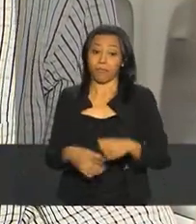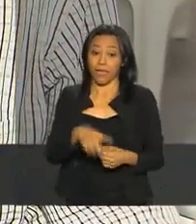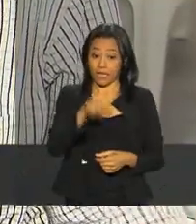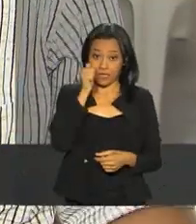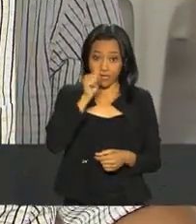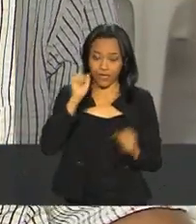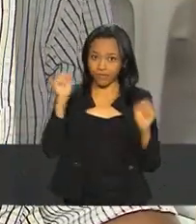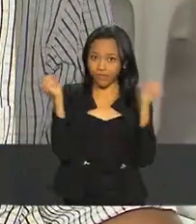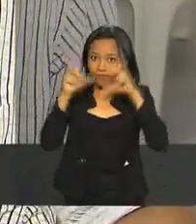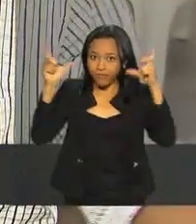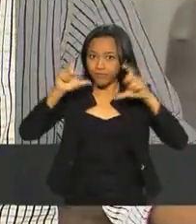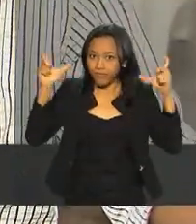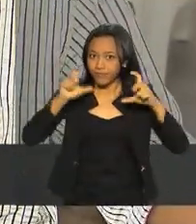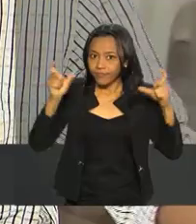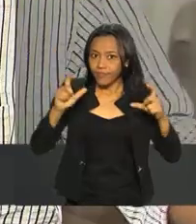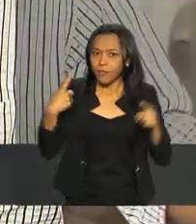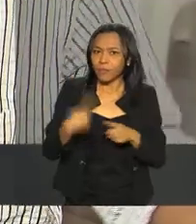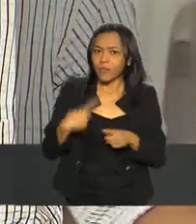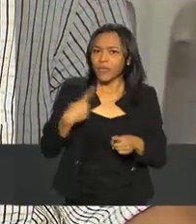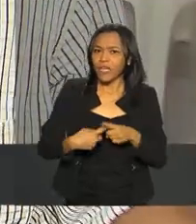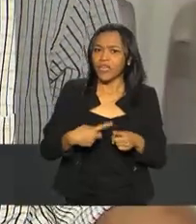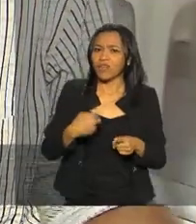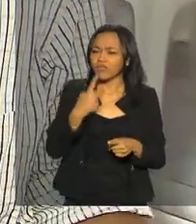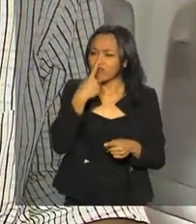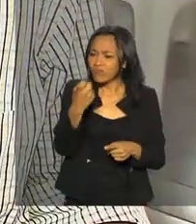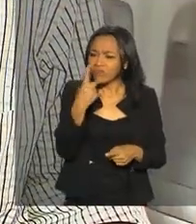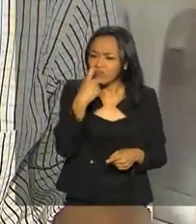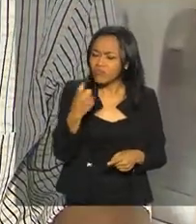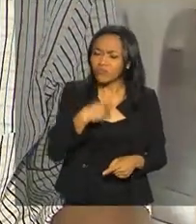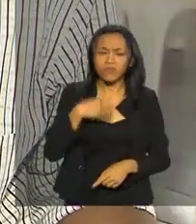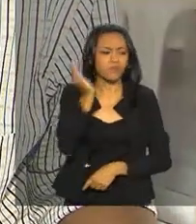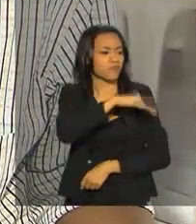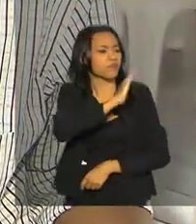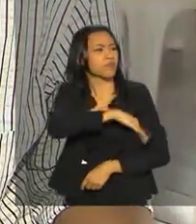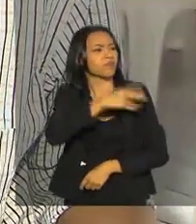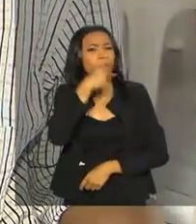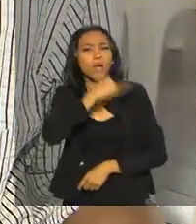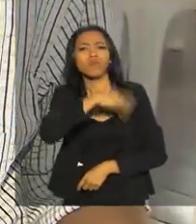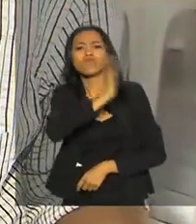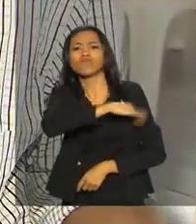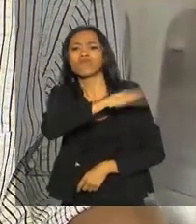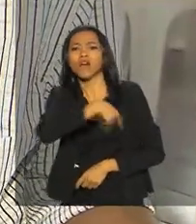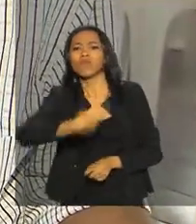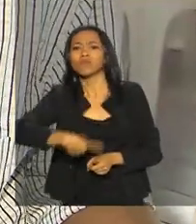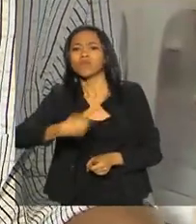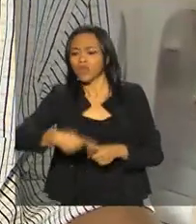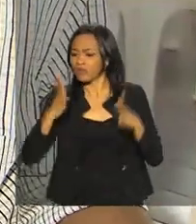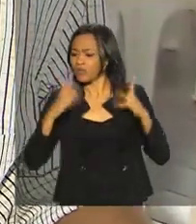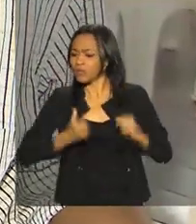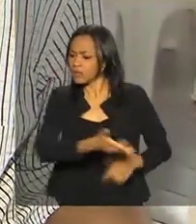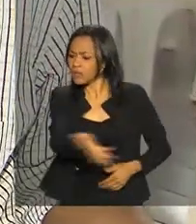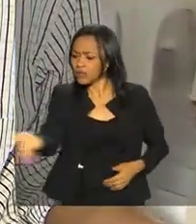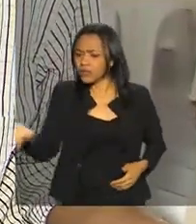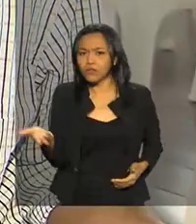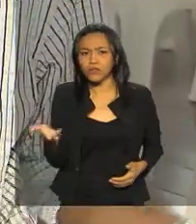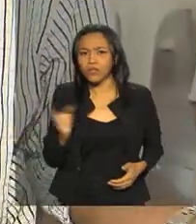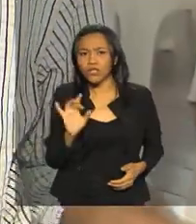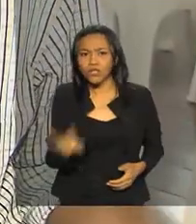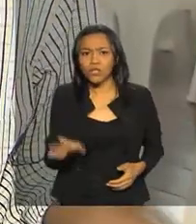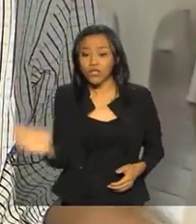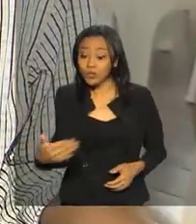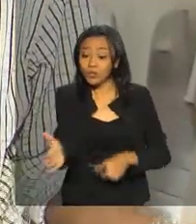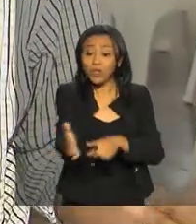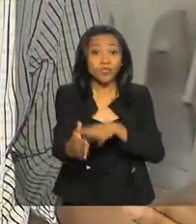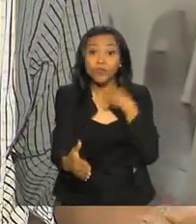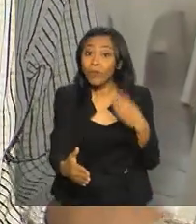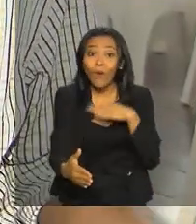interesse de um cheiro que estava vindo do mar e me perguntou por que a gente não limpa essa praia, só assim os peixes deixam